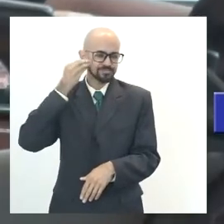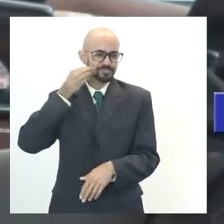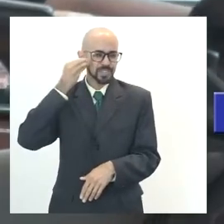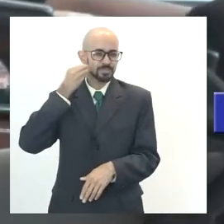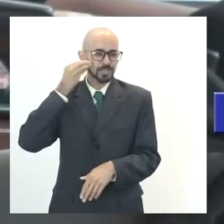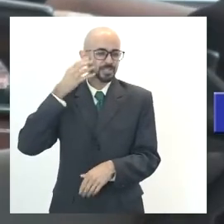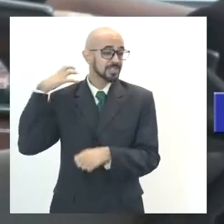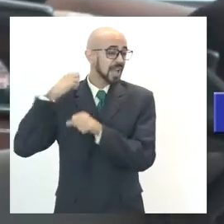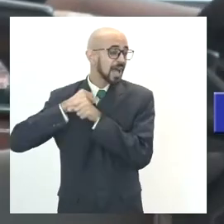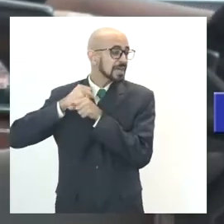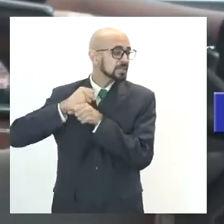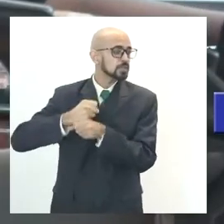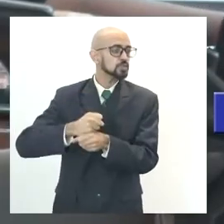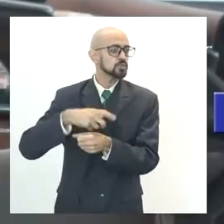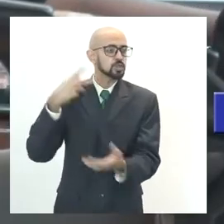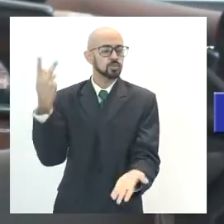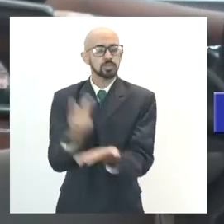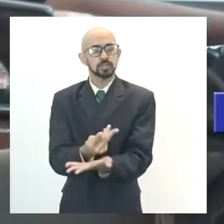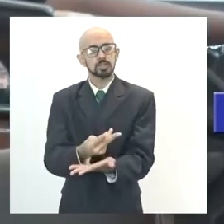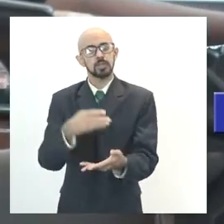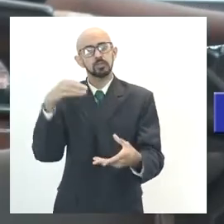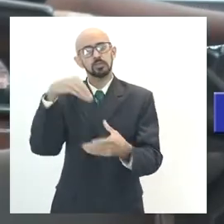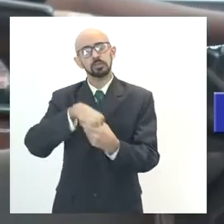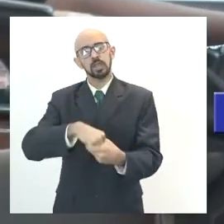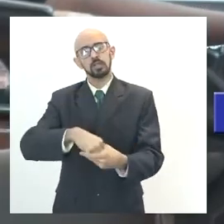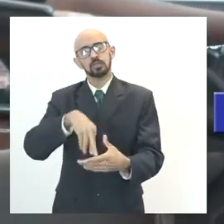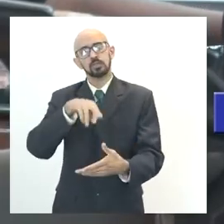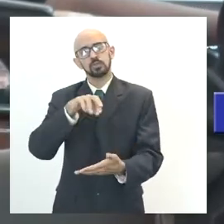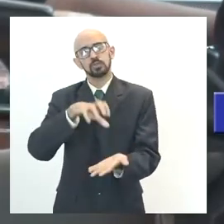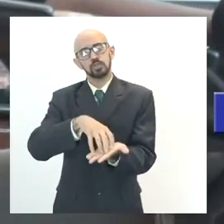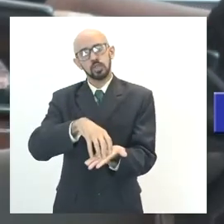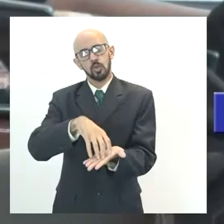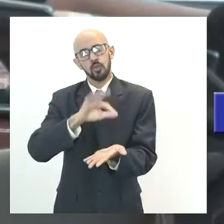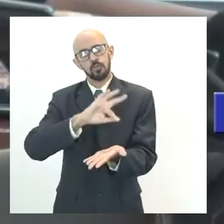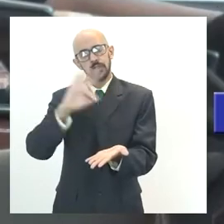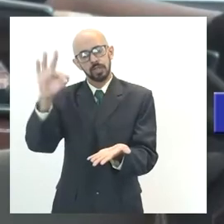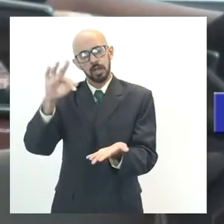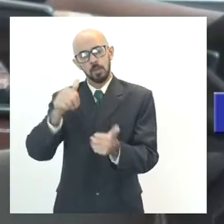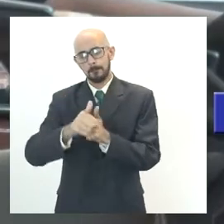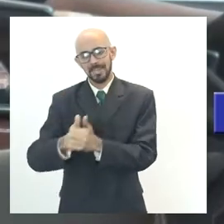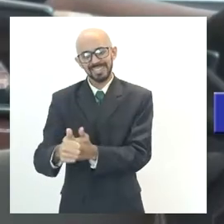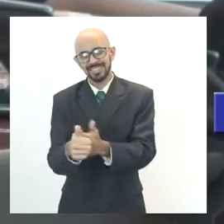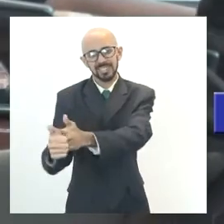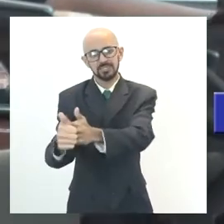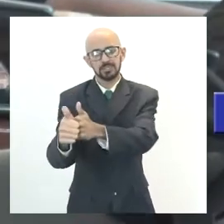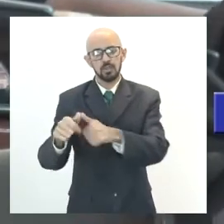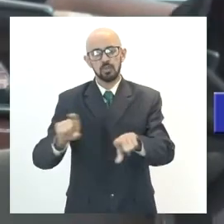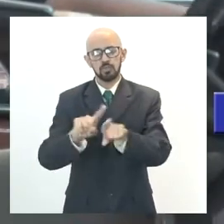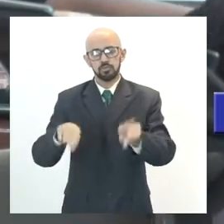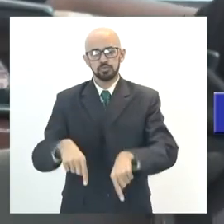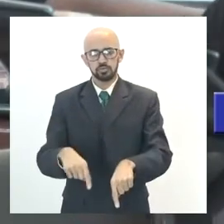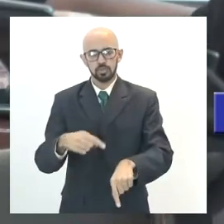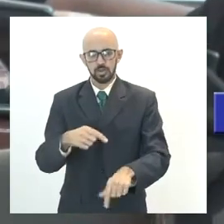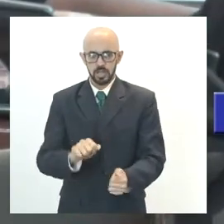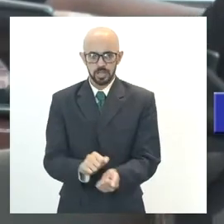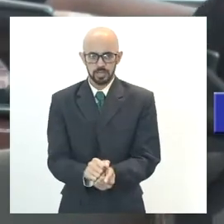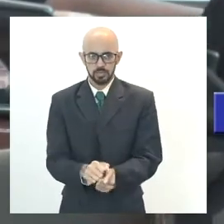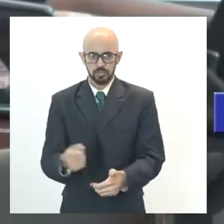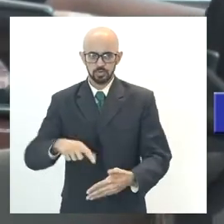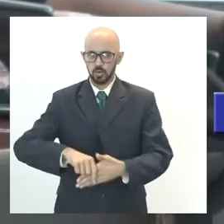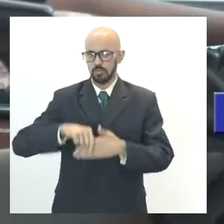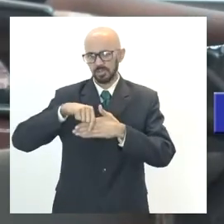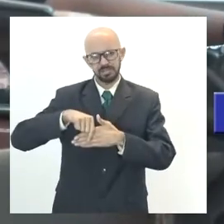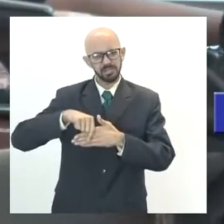ativamente implementada dentro da rede Federal perseguição a trabalhadores Comandante